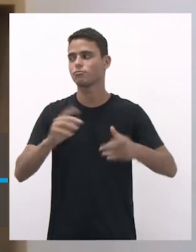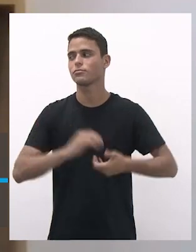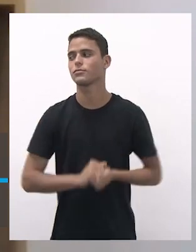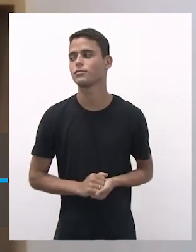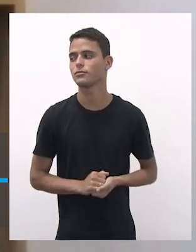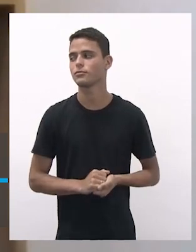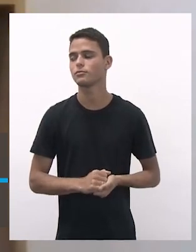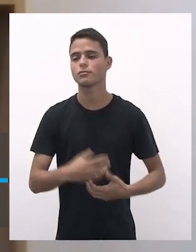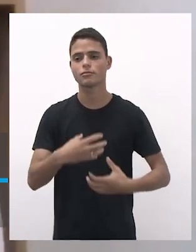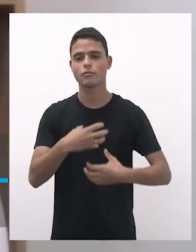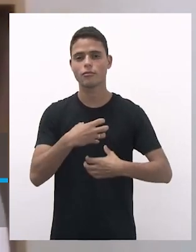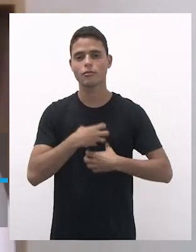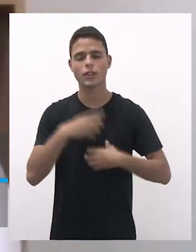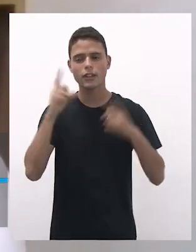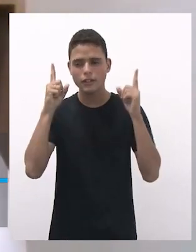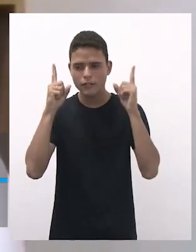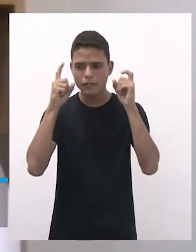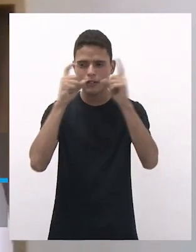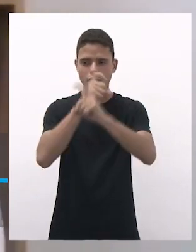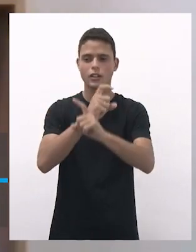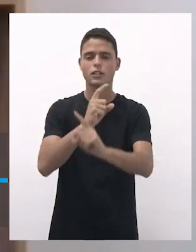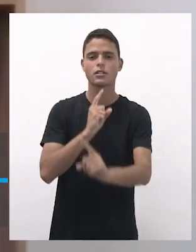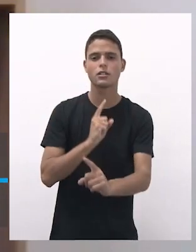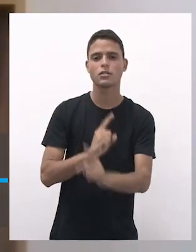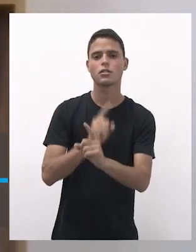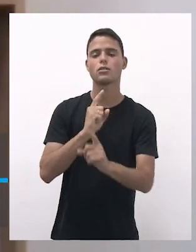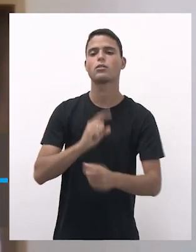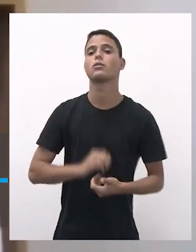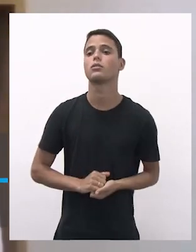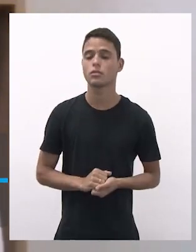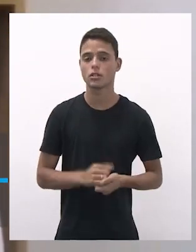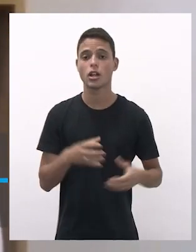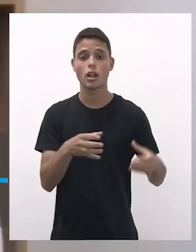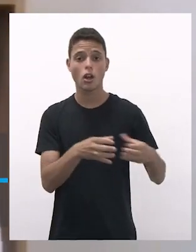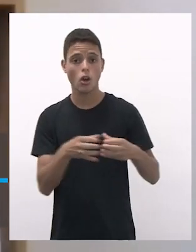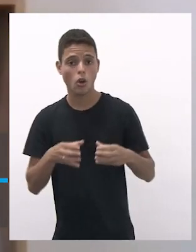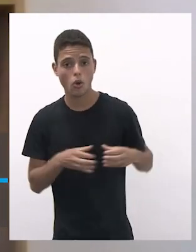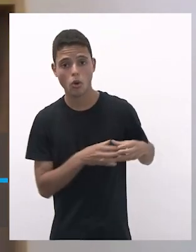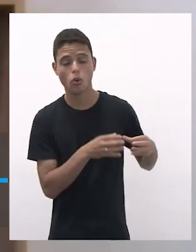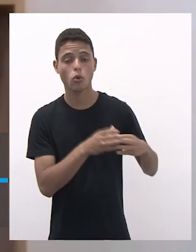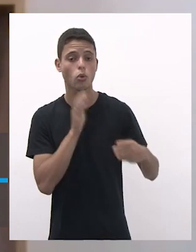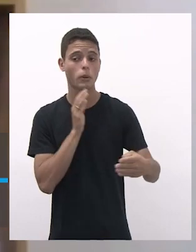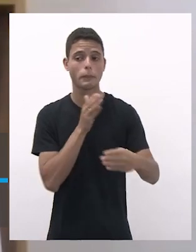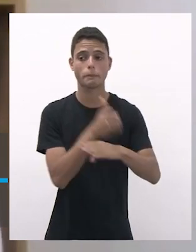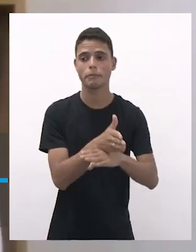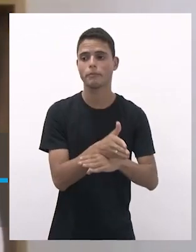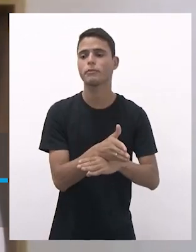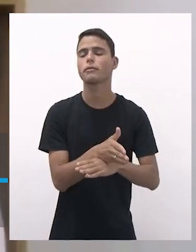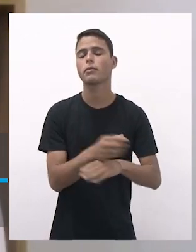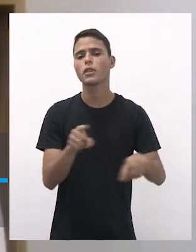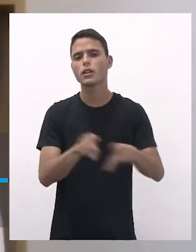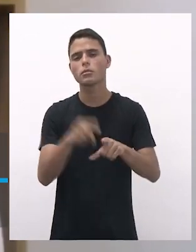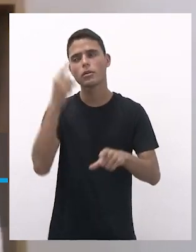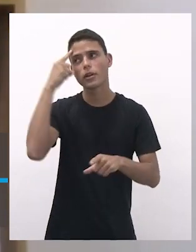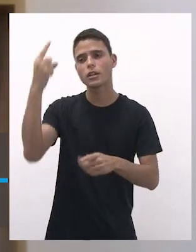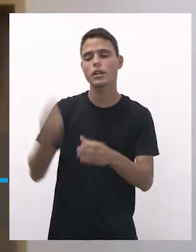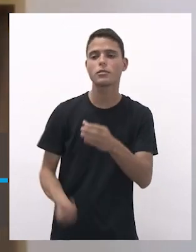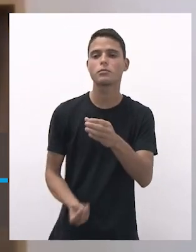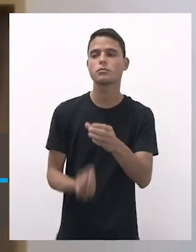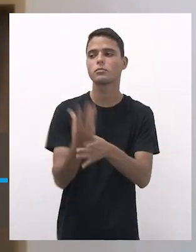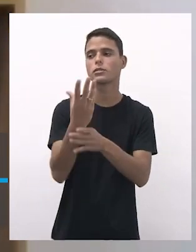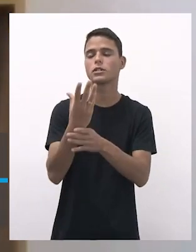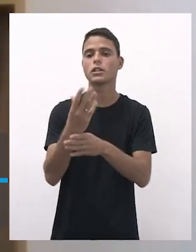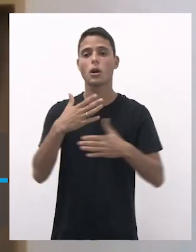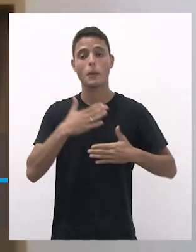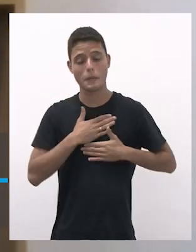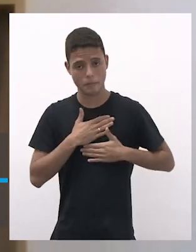senti dificuldade em encontrar um clube para fazer parte. Daí veio a ideia de por que não criar o meu. E